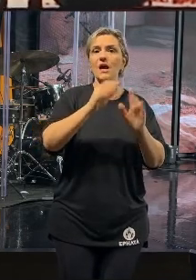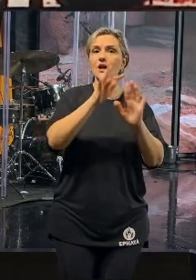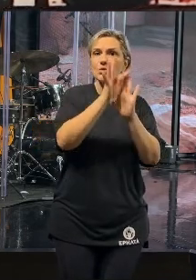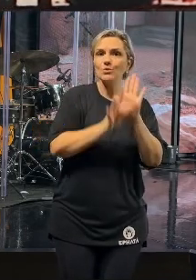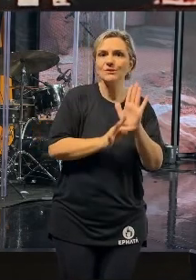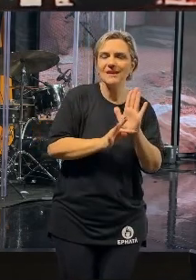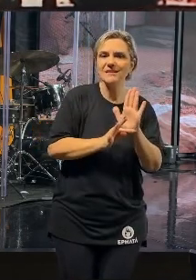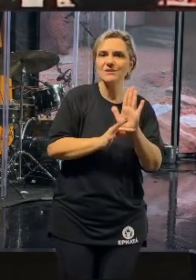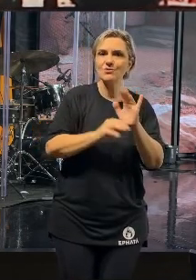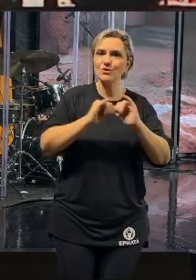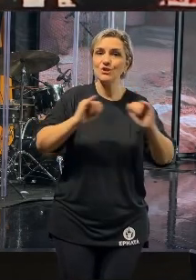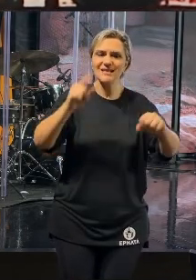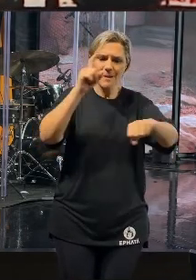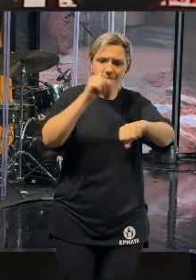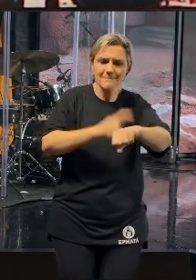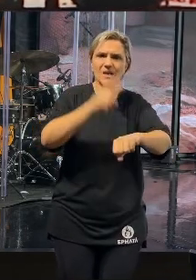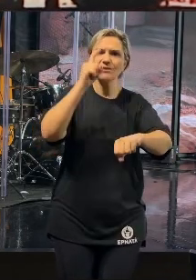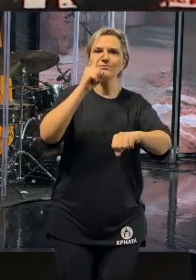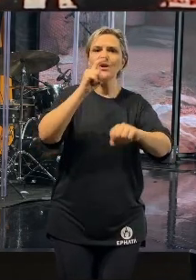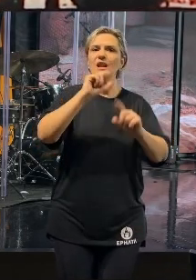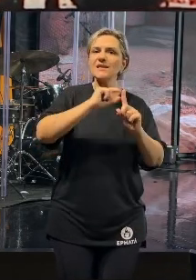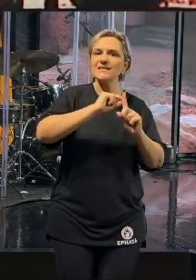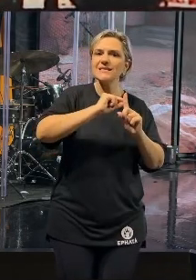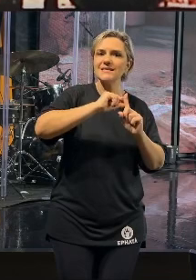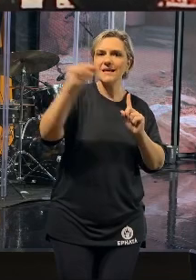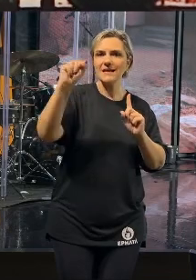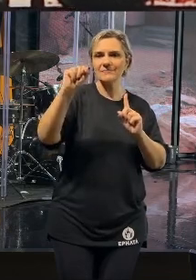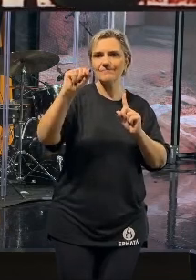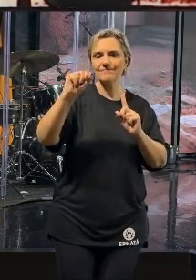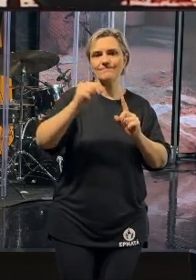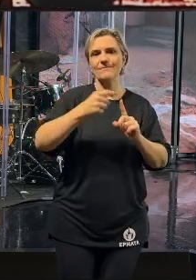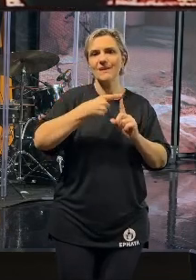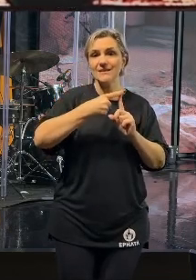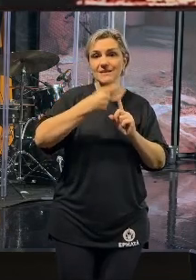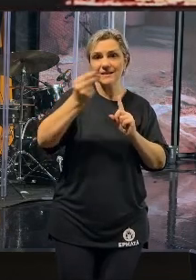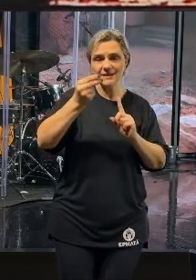que imediatamente ele sai.